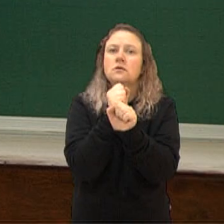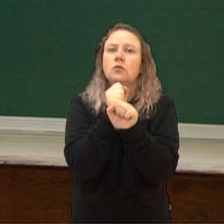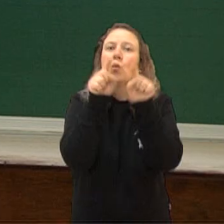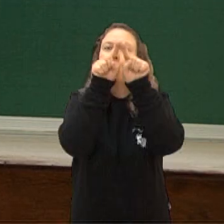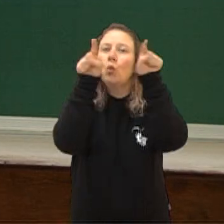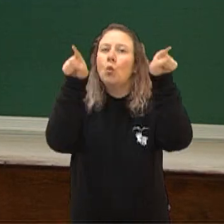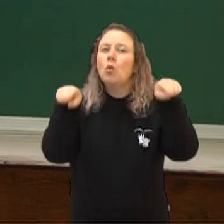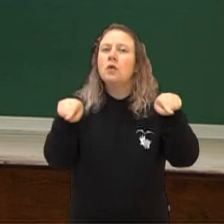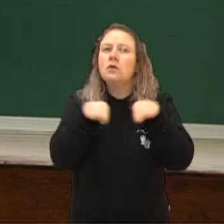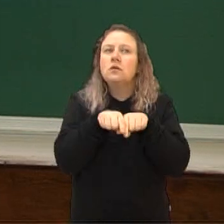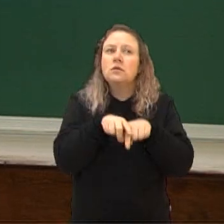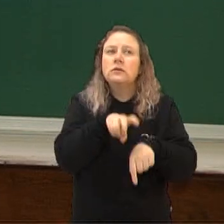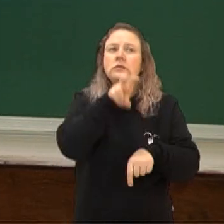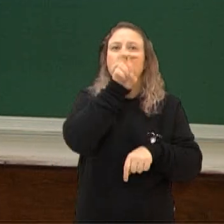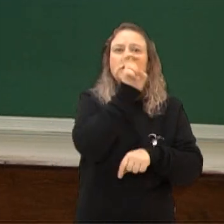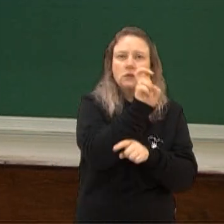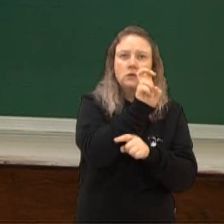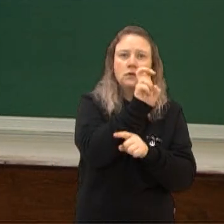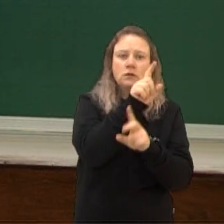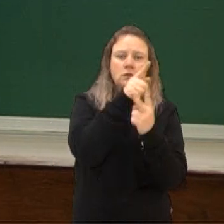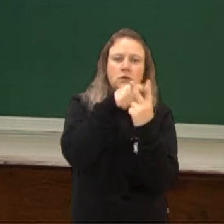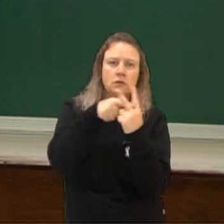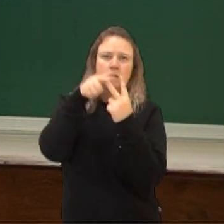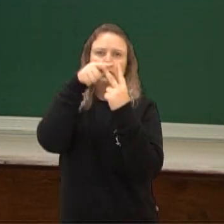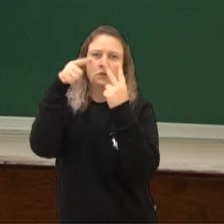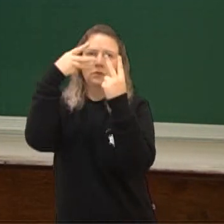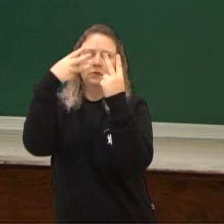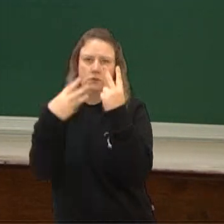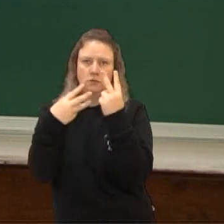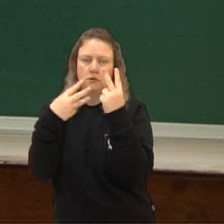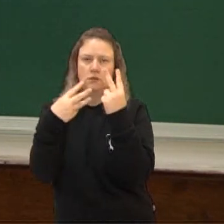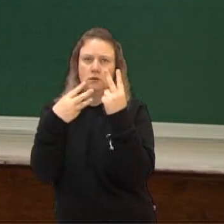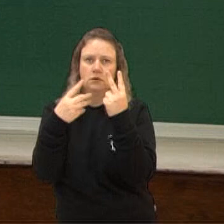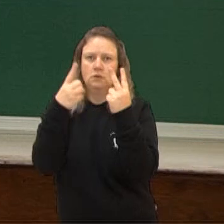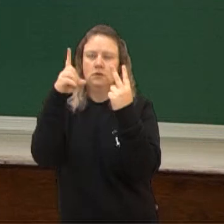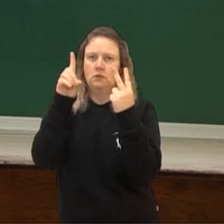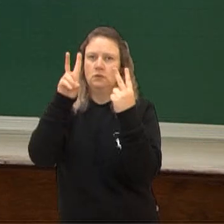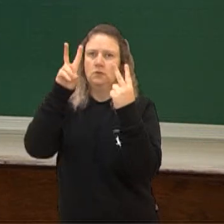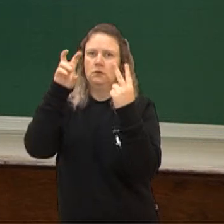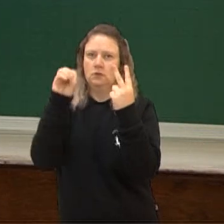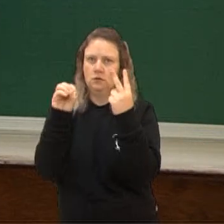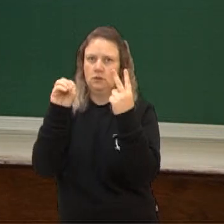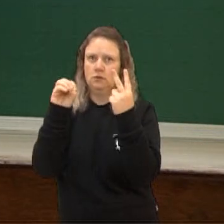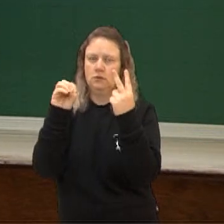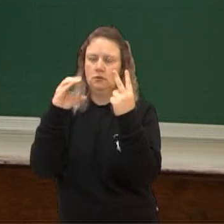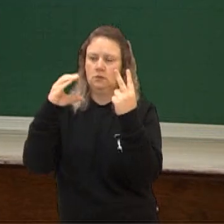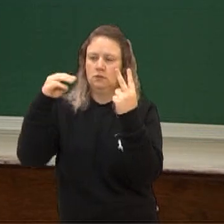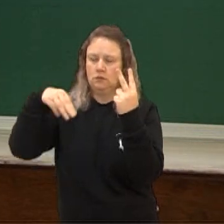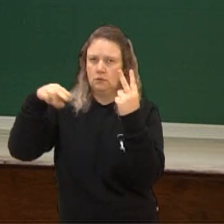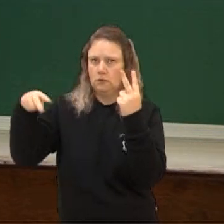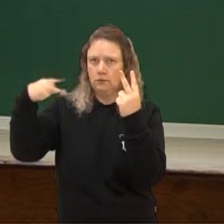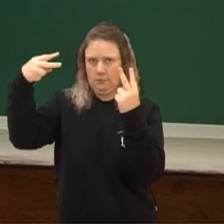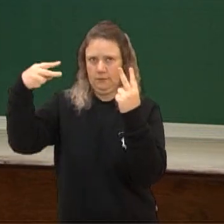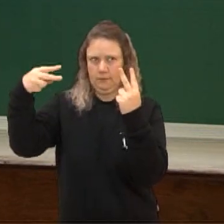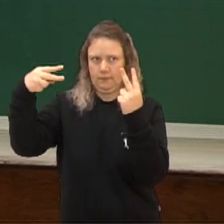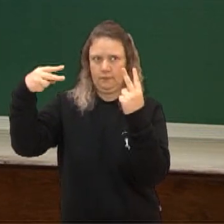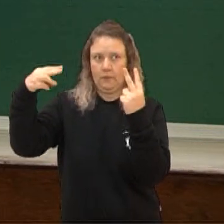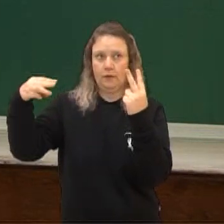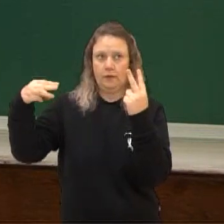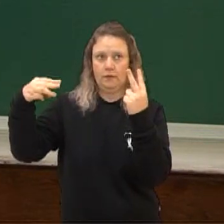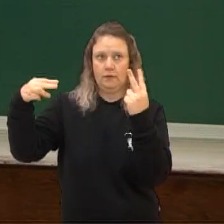mede 5 raiz de 3 é 150 centímetros cúbicos. Aqui,